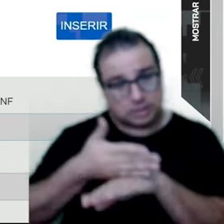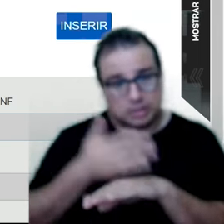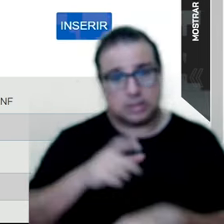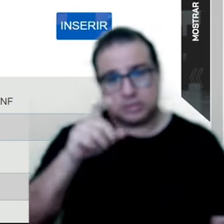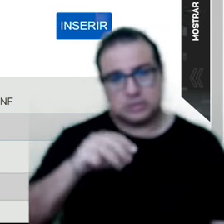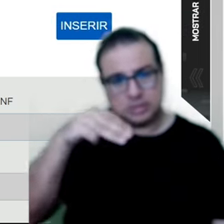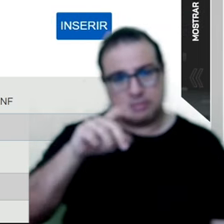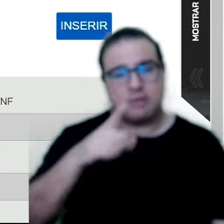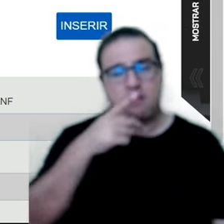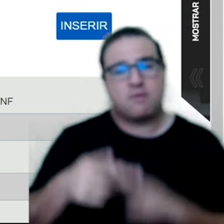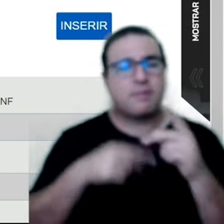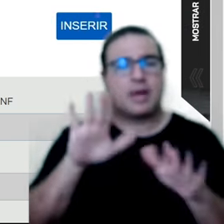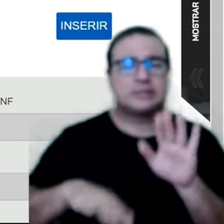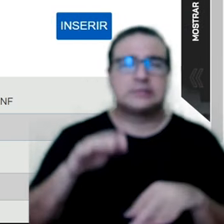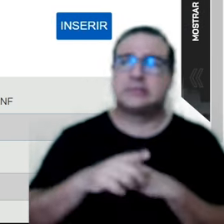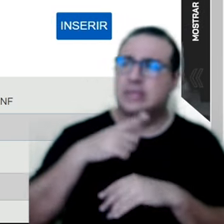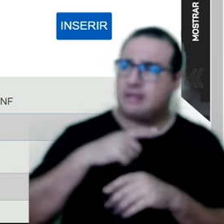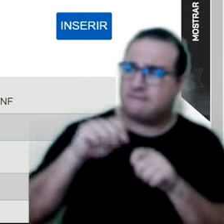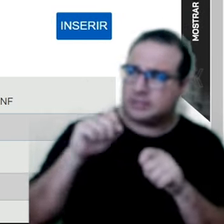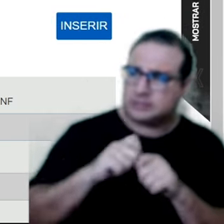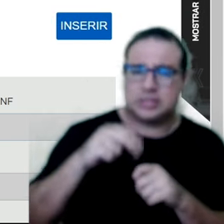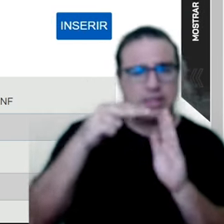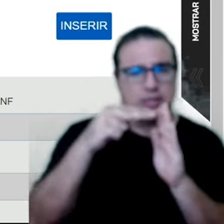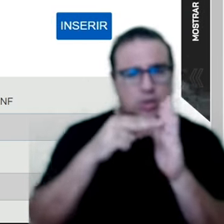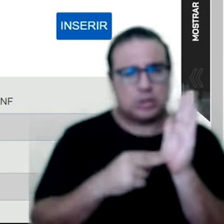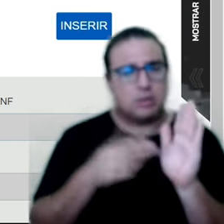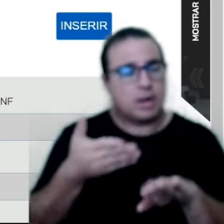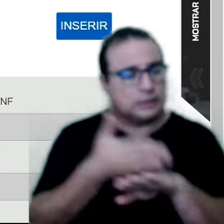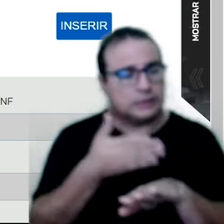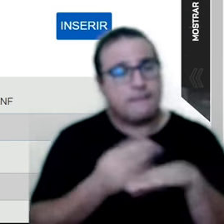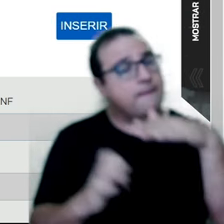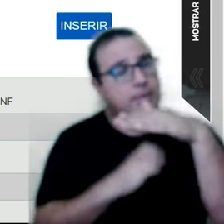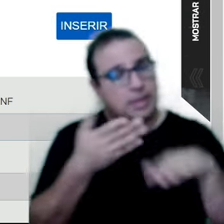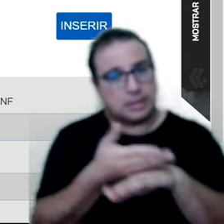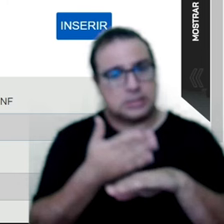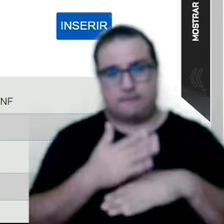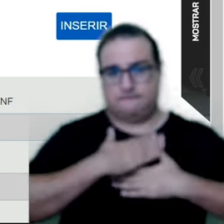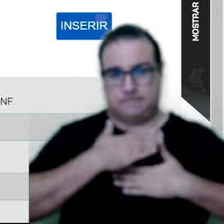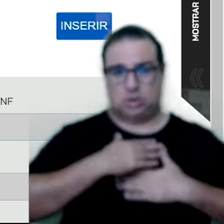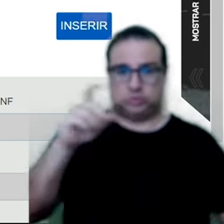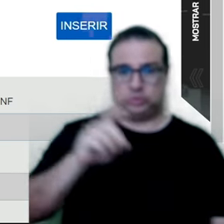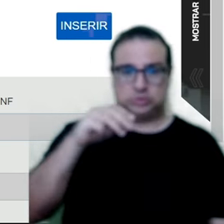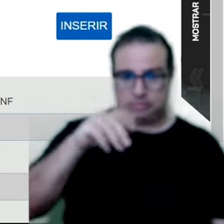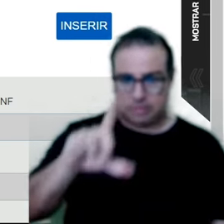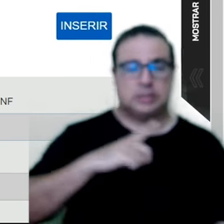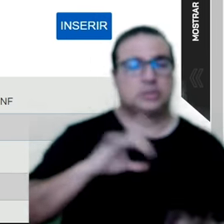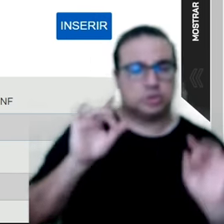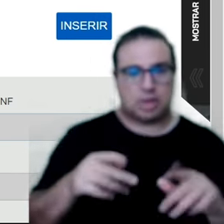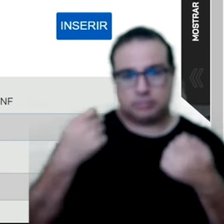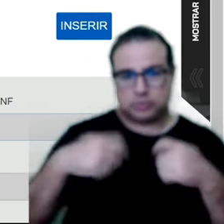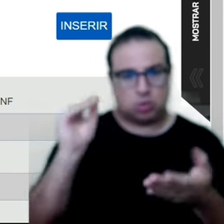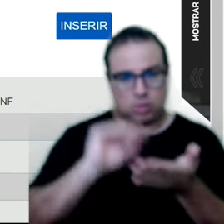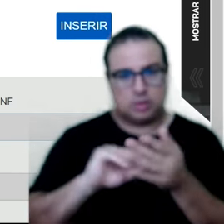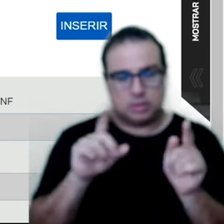ao XML porque eu tô falando isso muitas vezes a gente tá lá emitindo a nota eu coloco Ah eu quero ter acesso minha empresa quer ter acesso ao meu XML você já tem